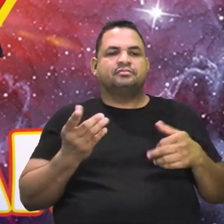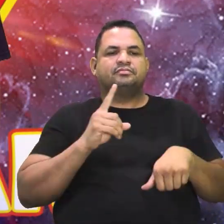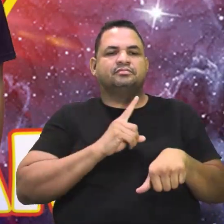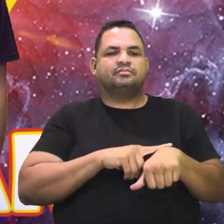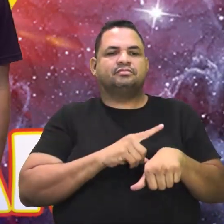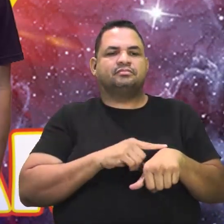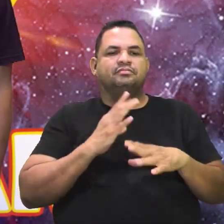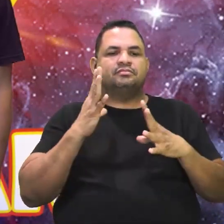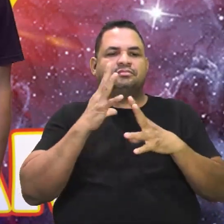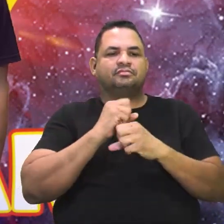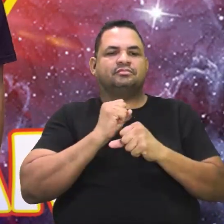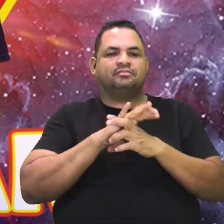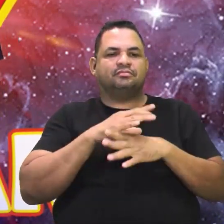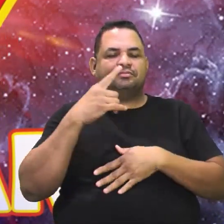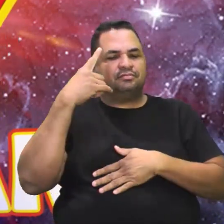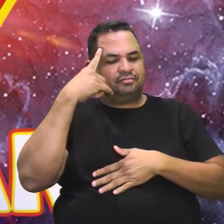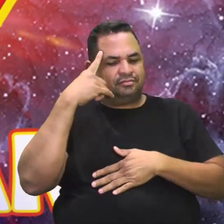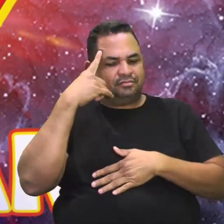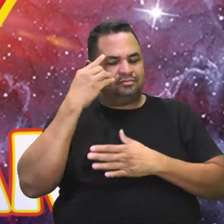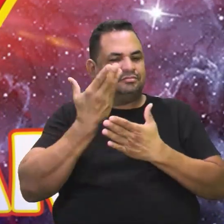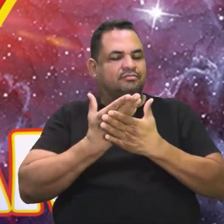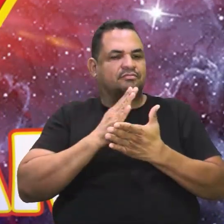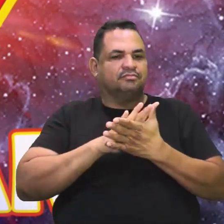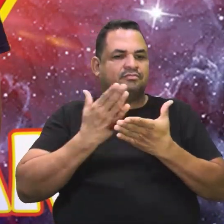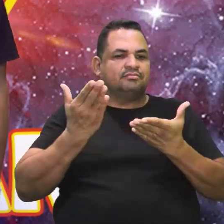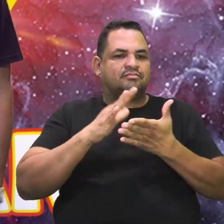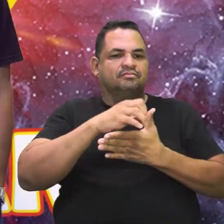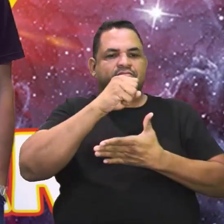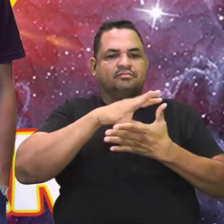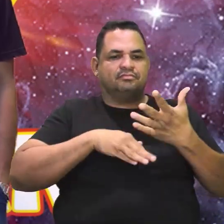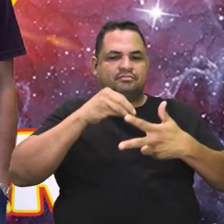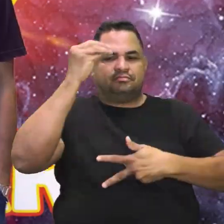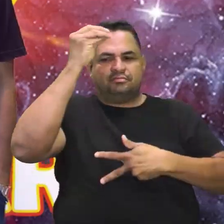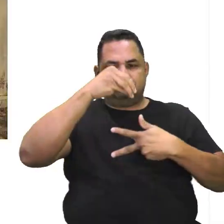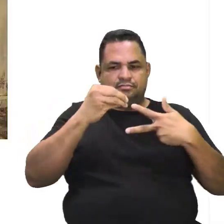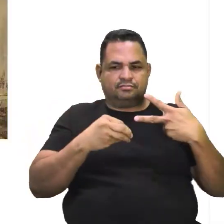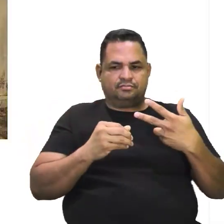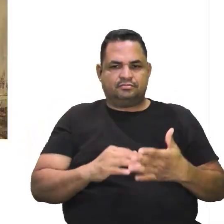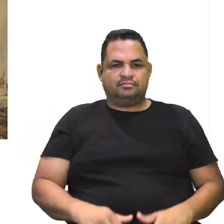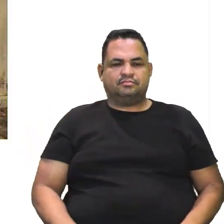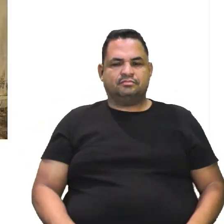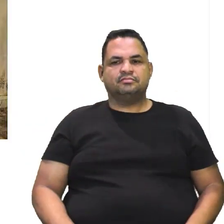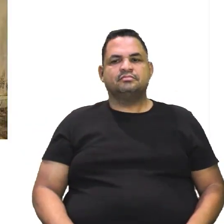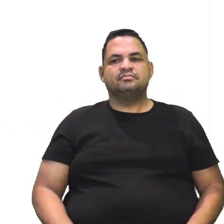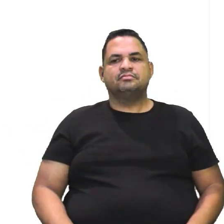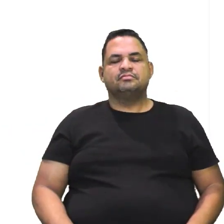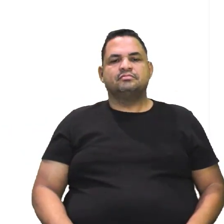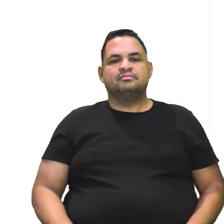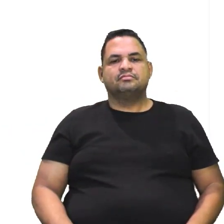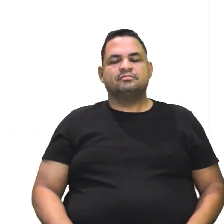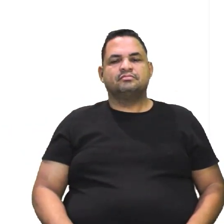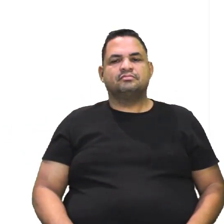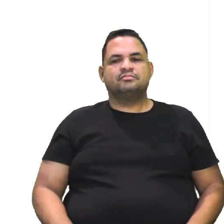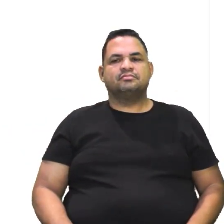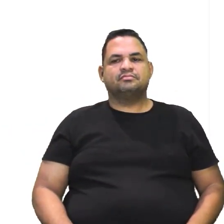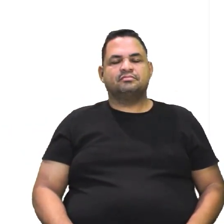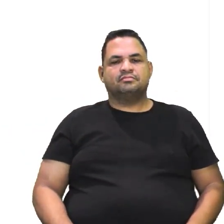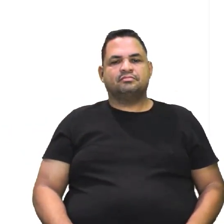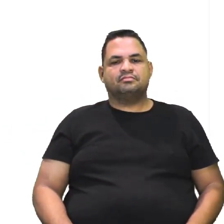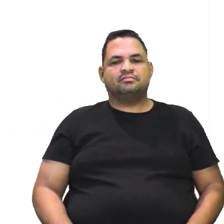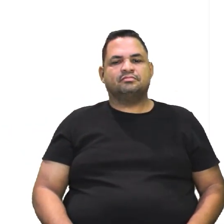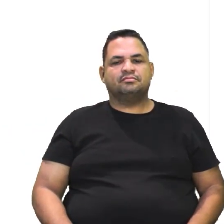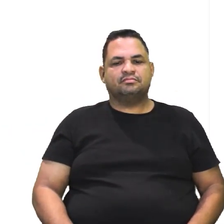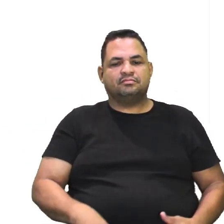de calcular, pensar, interpretar com as questões do Enem. Olha lá. Então, começamos assim. Vamos